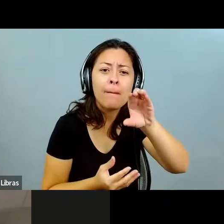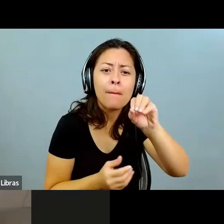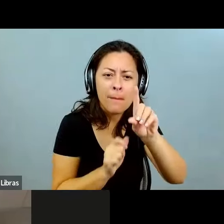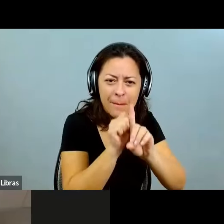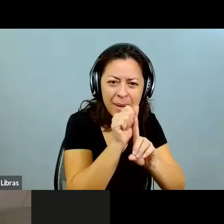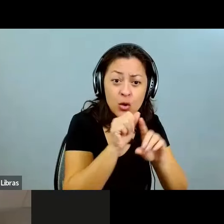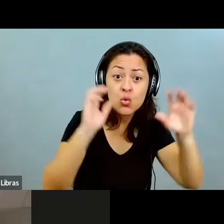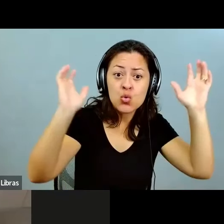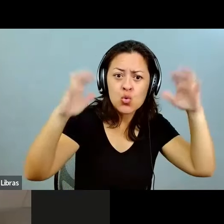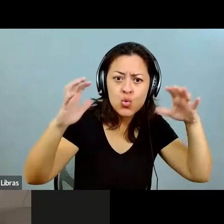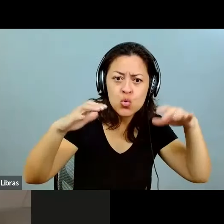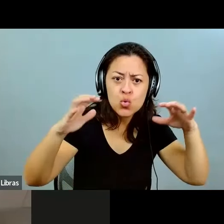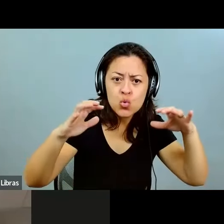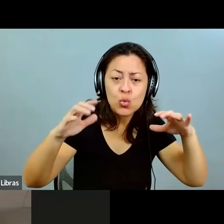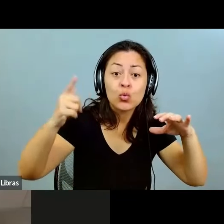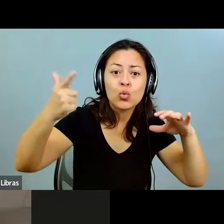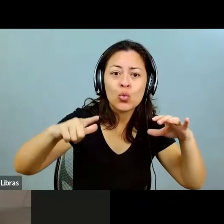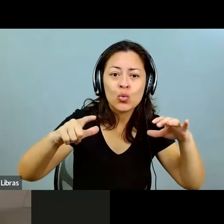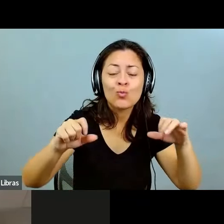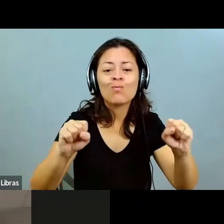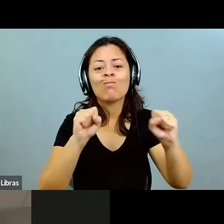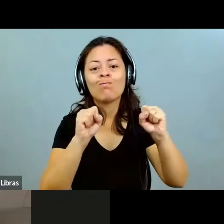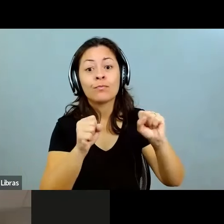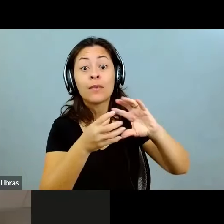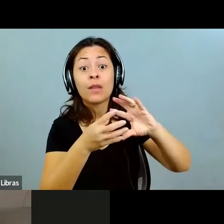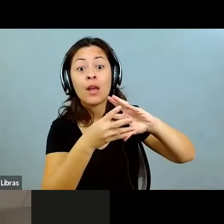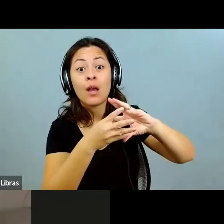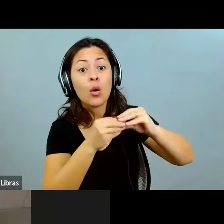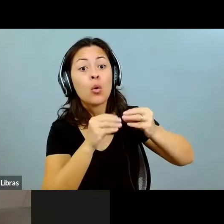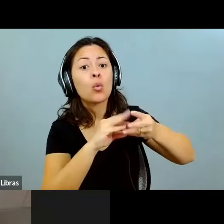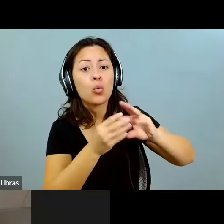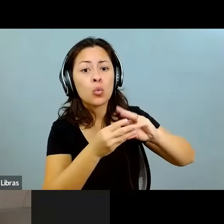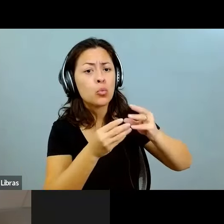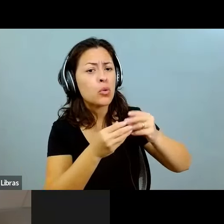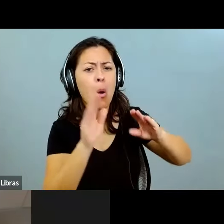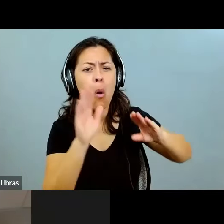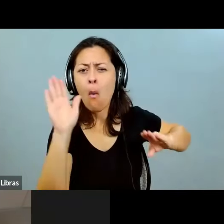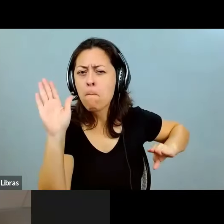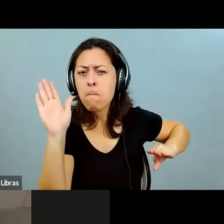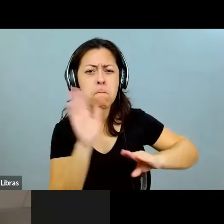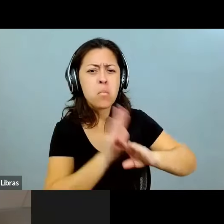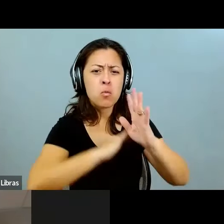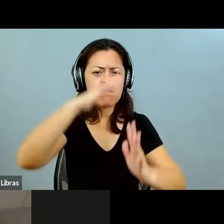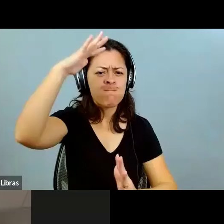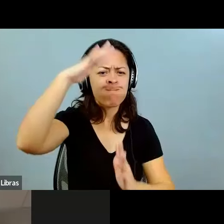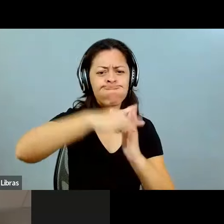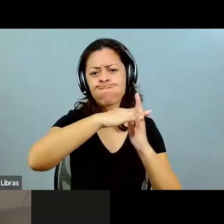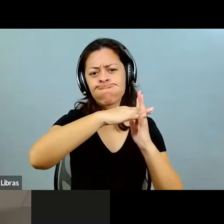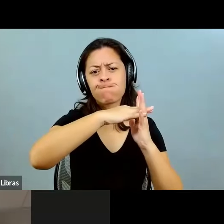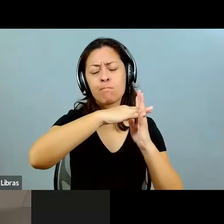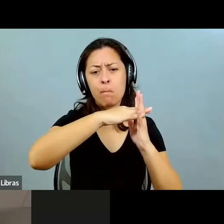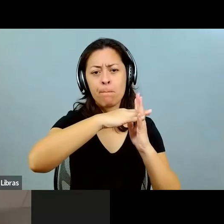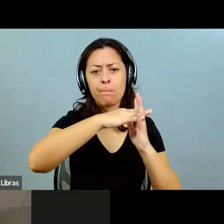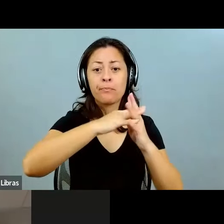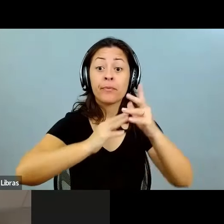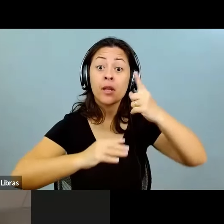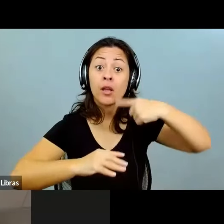algodão segundo a safra nós teremos novamente uma produtividade Record e o nosso projeto a nossa